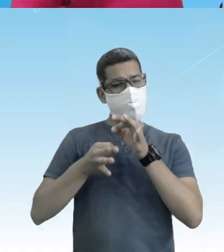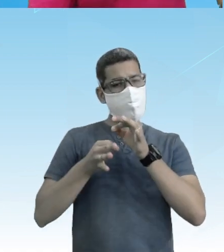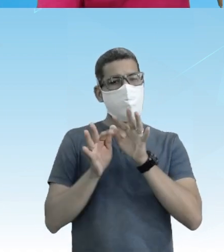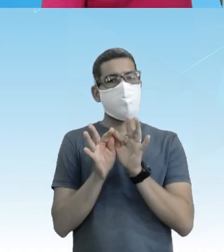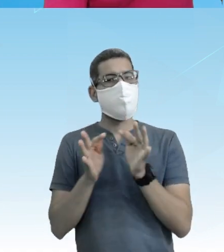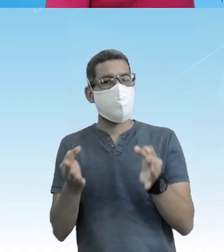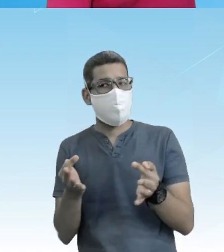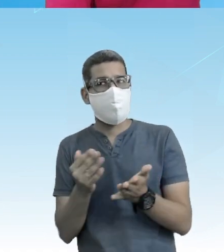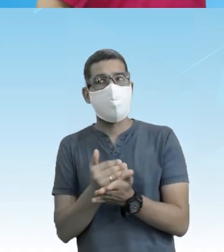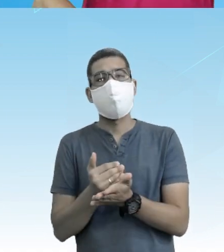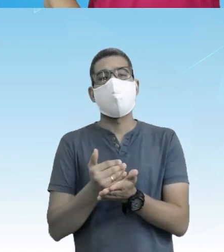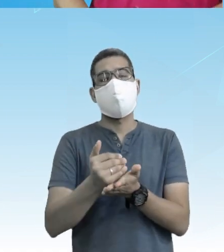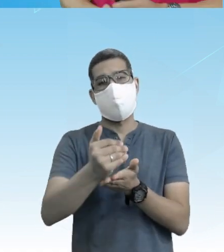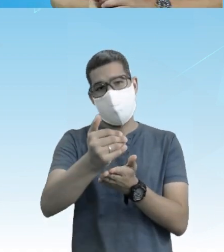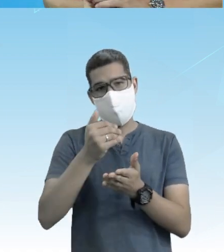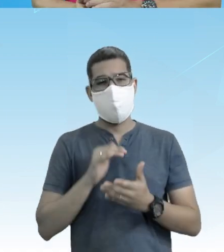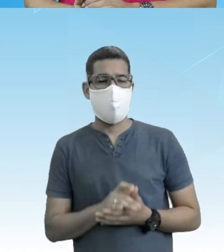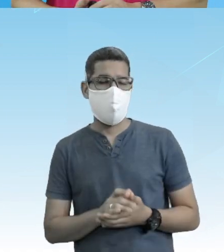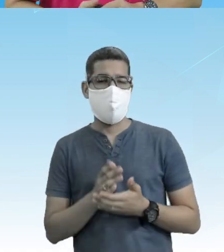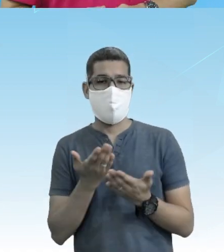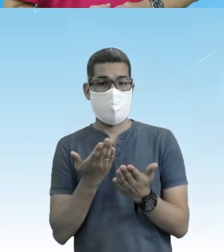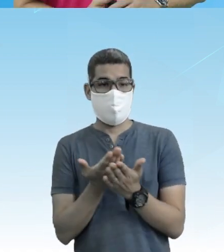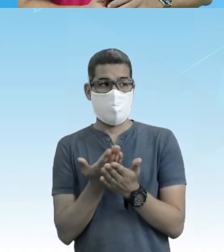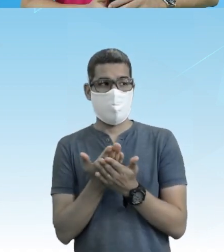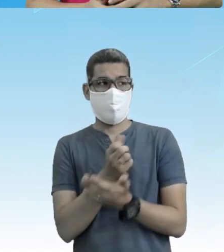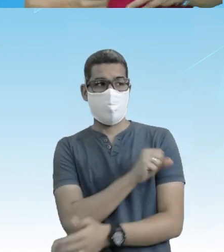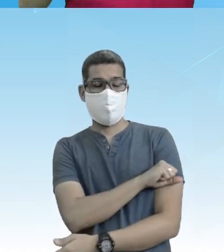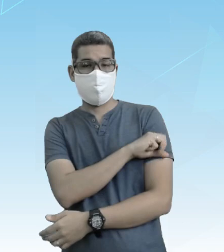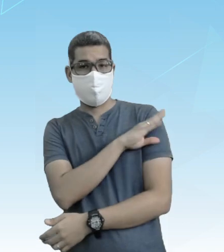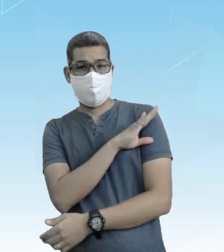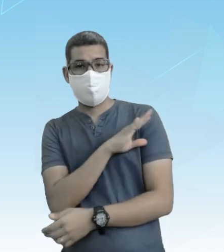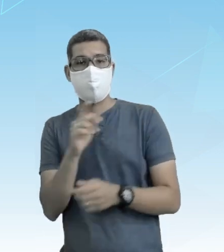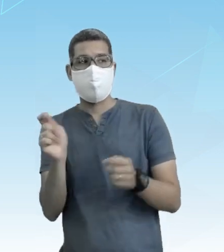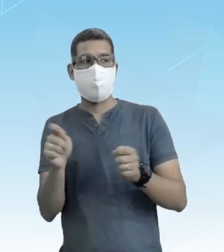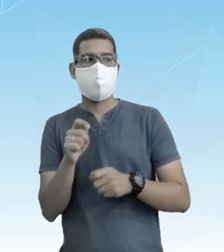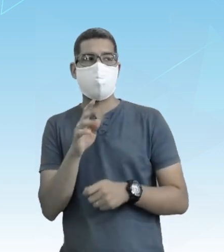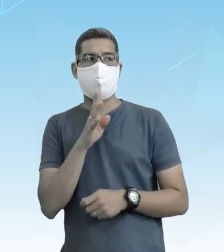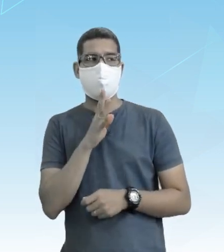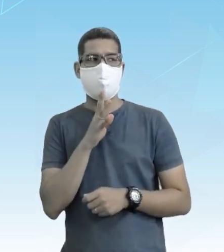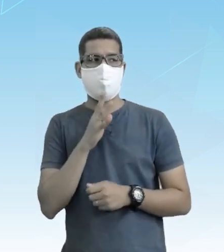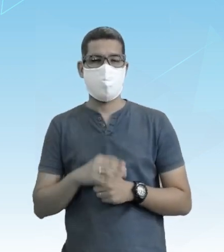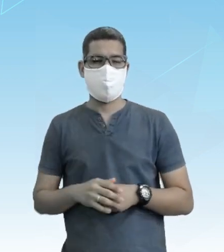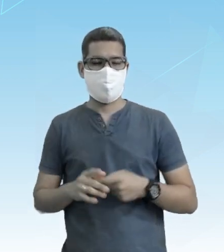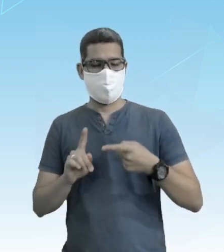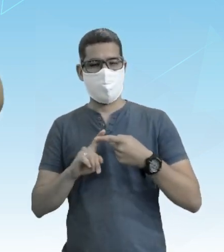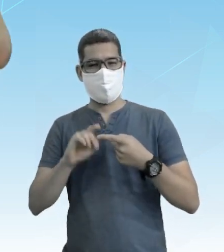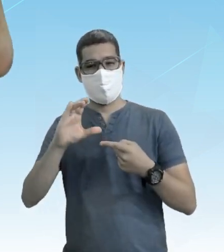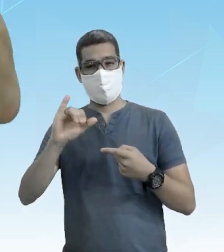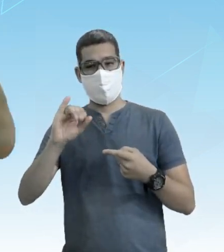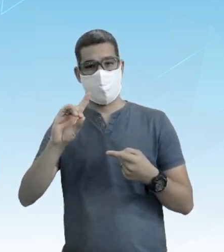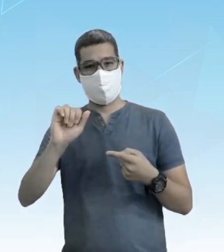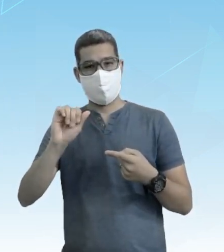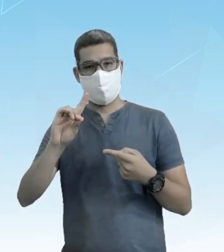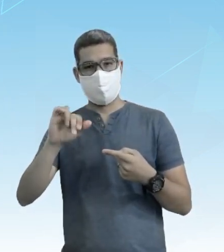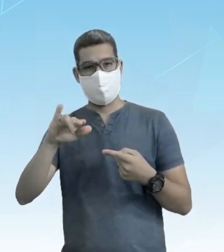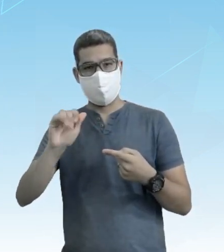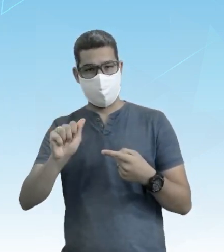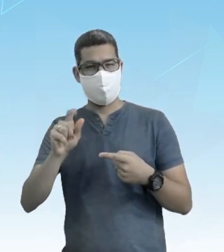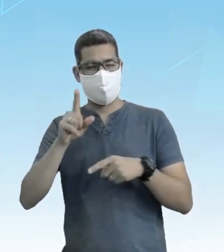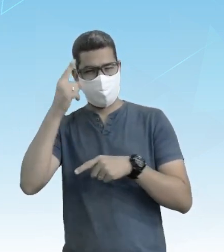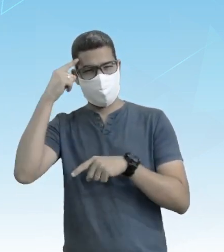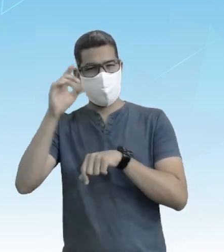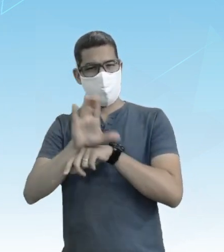está iniciando agora no ensino fundamental, conheça. Vamos ver aqui. Cidadania, a Constituição